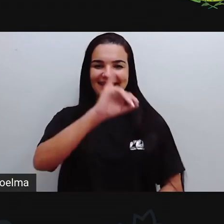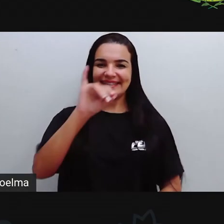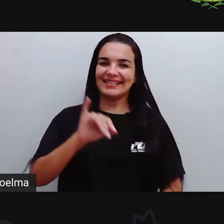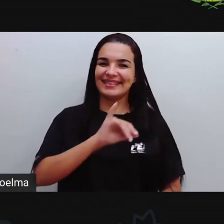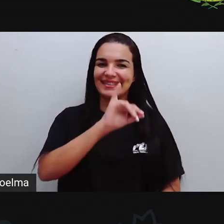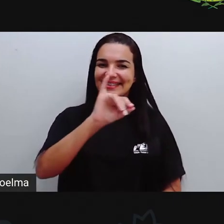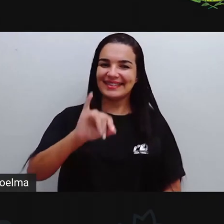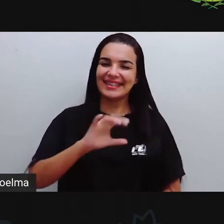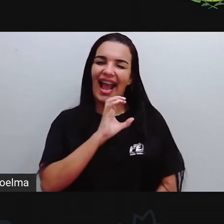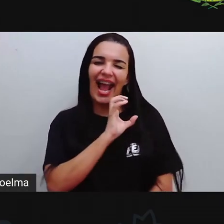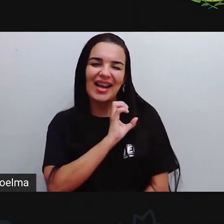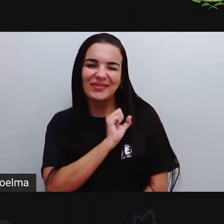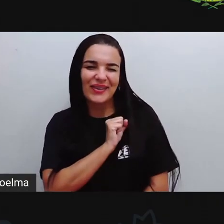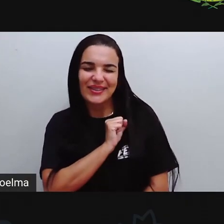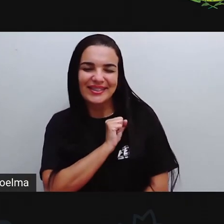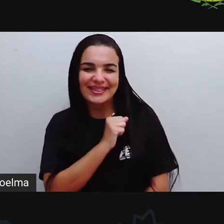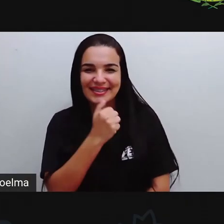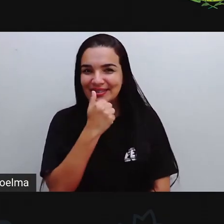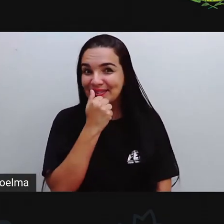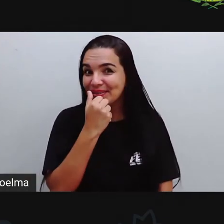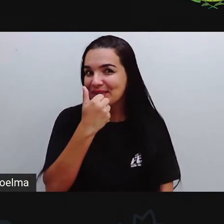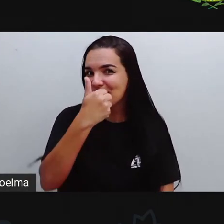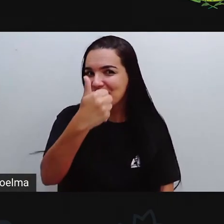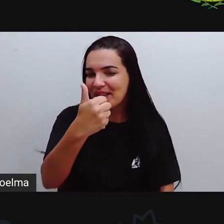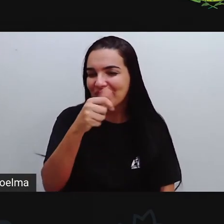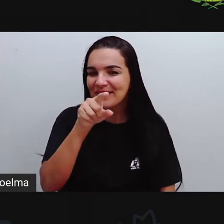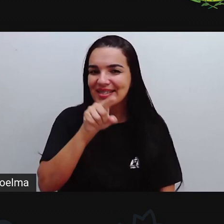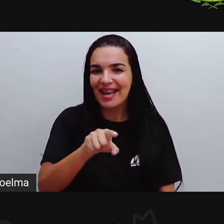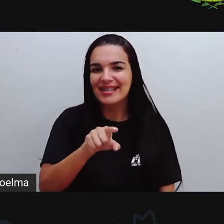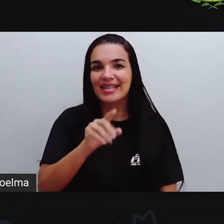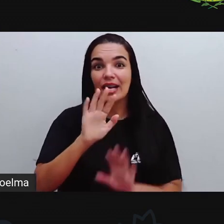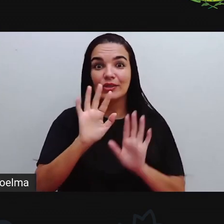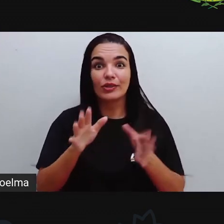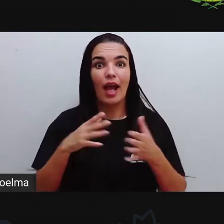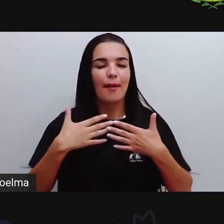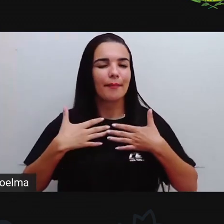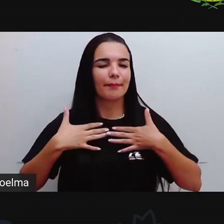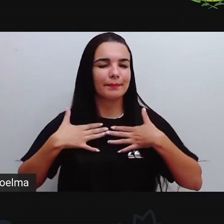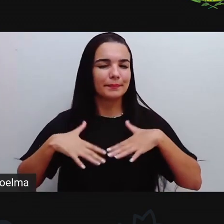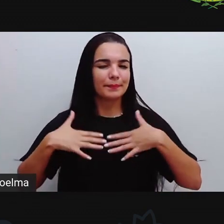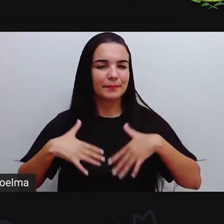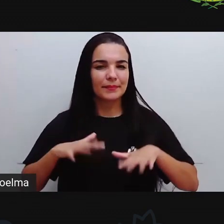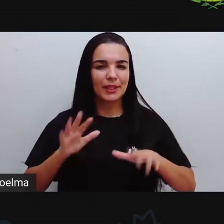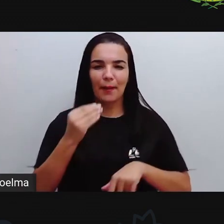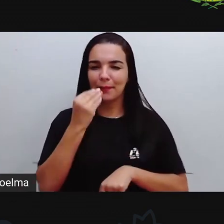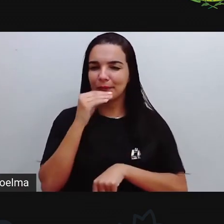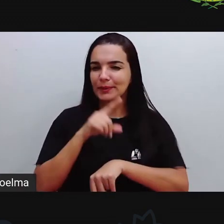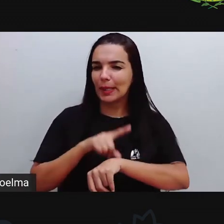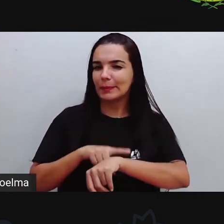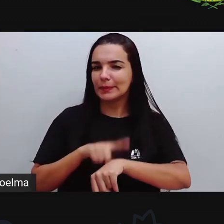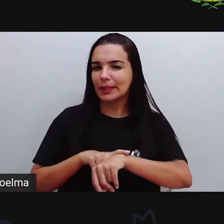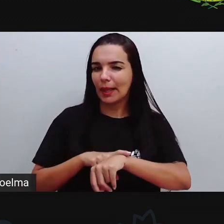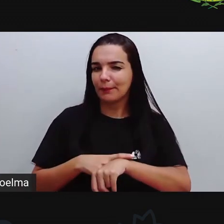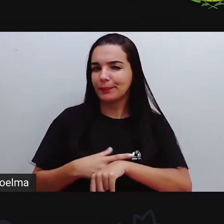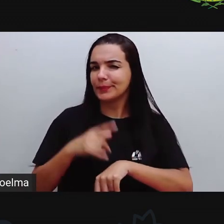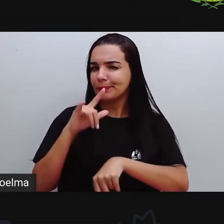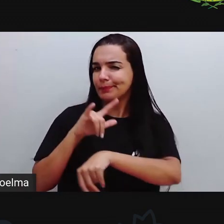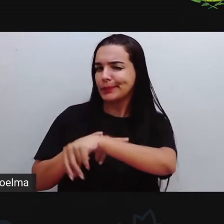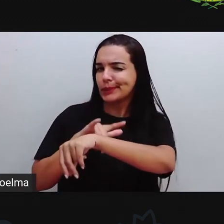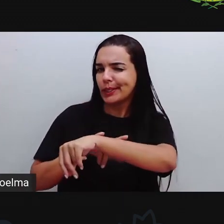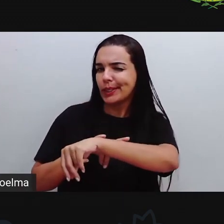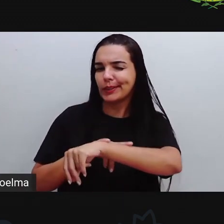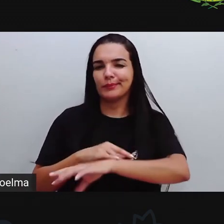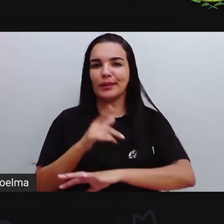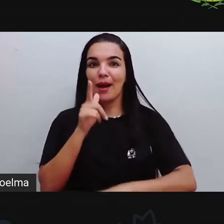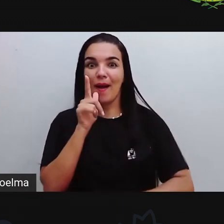Olá, meus amores. E aí, tudo bem com vocês? Já estão descansados? Já aproveitaram esse tempinho já para ir ao